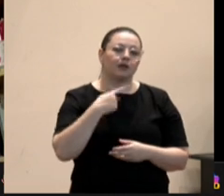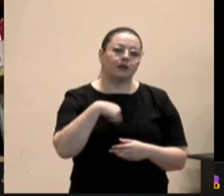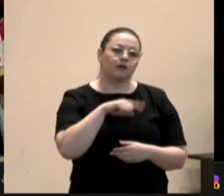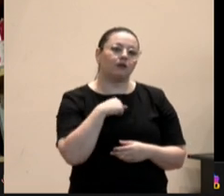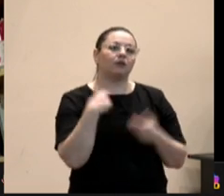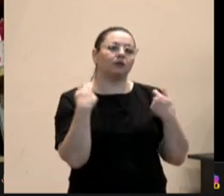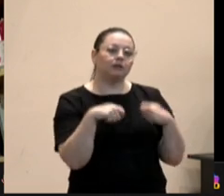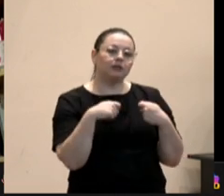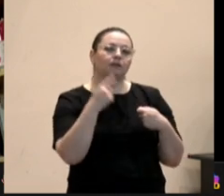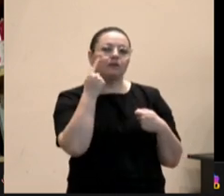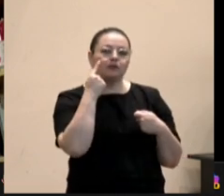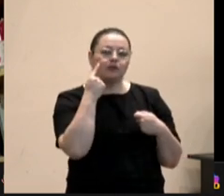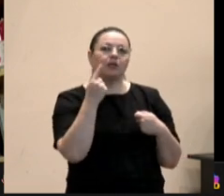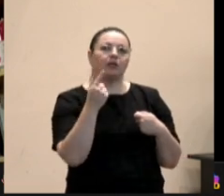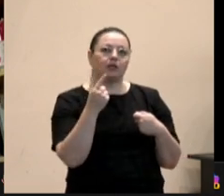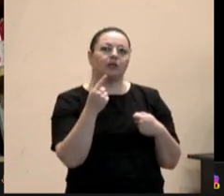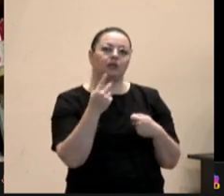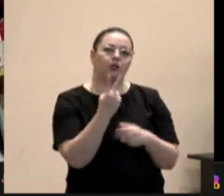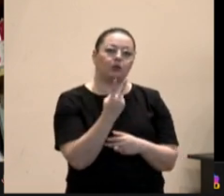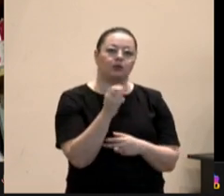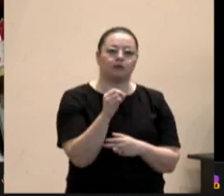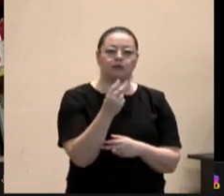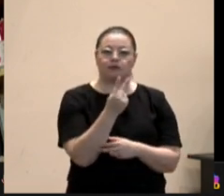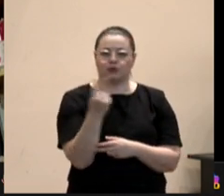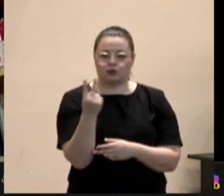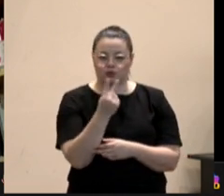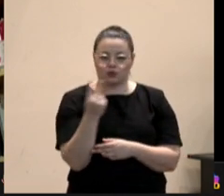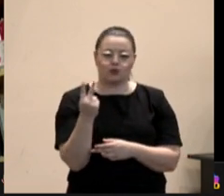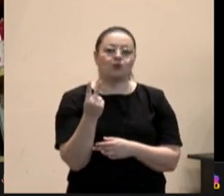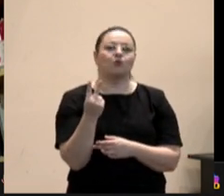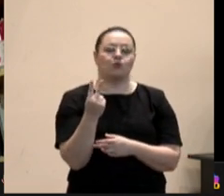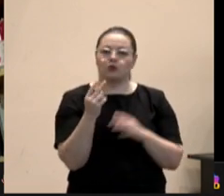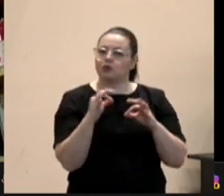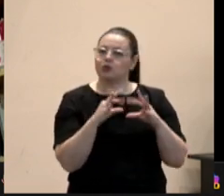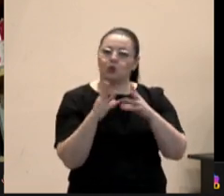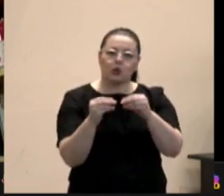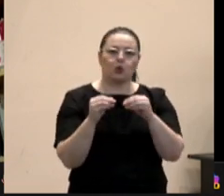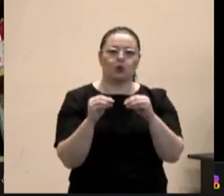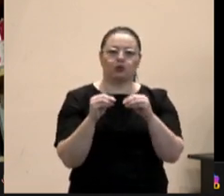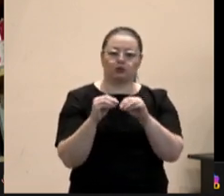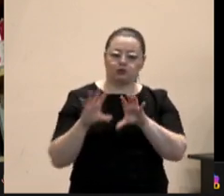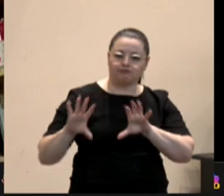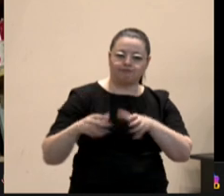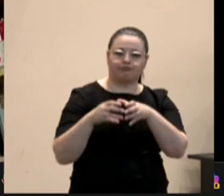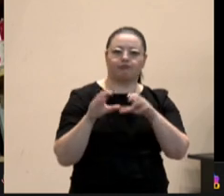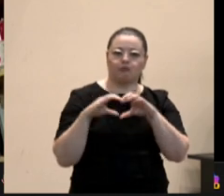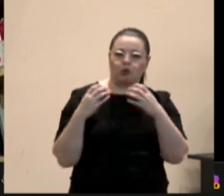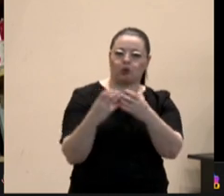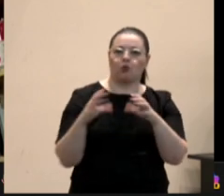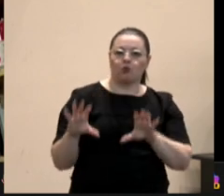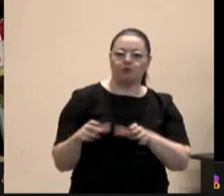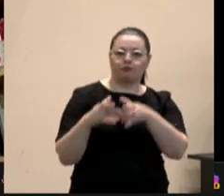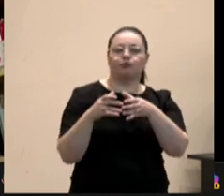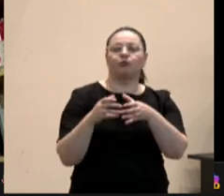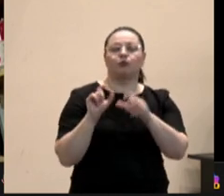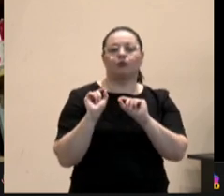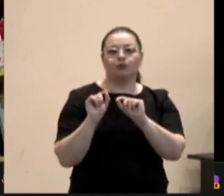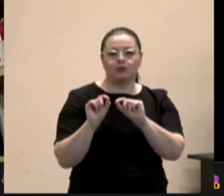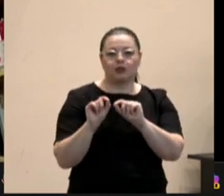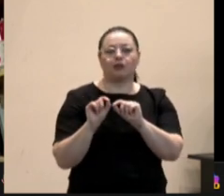né, da conferência de 2022, todas as conferências dedicaram